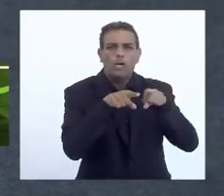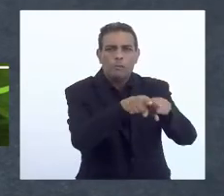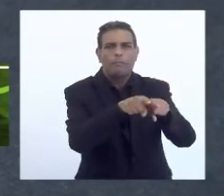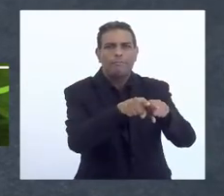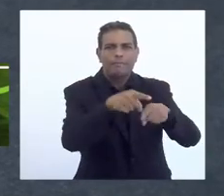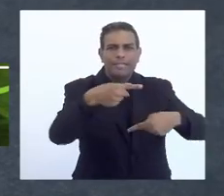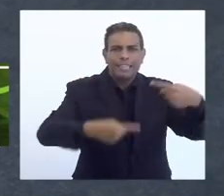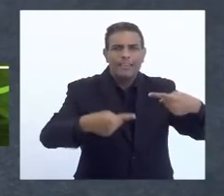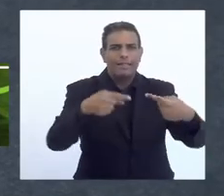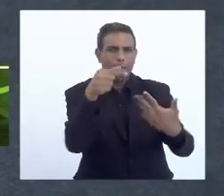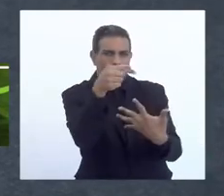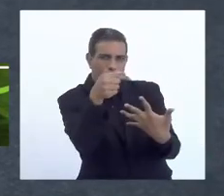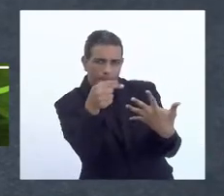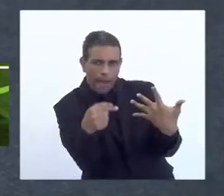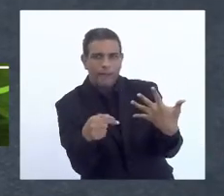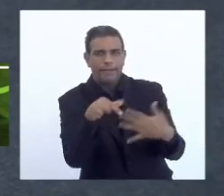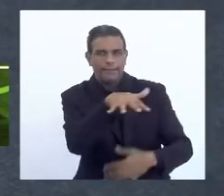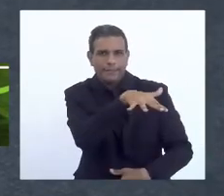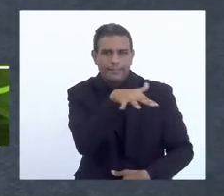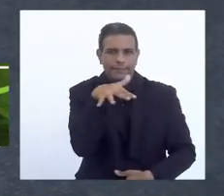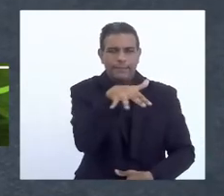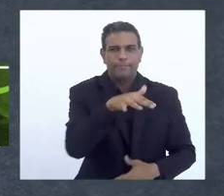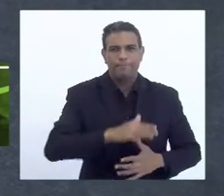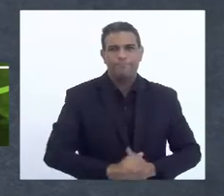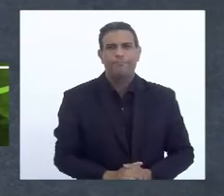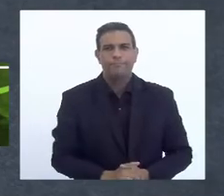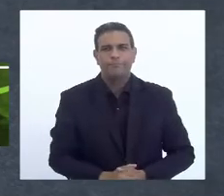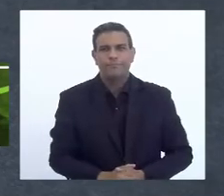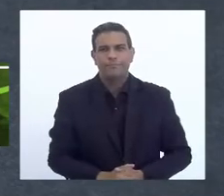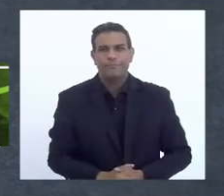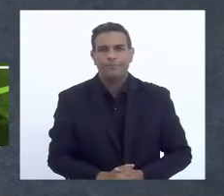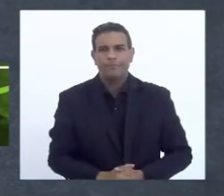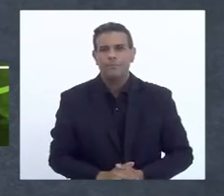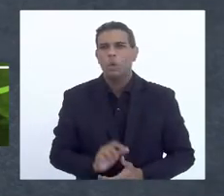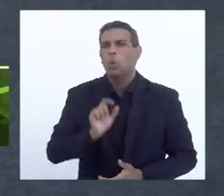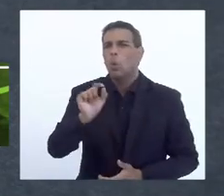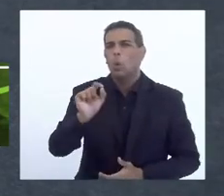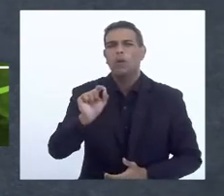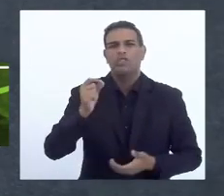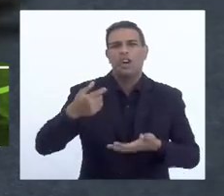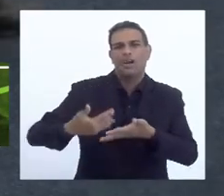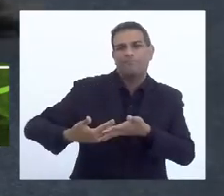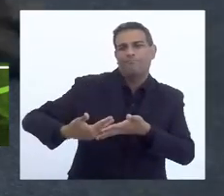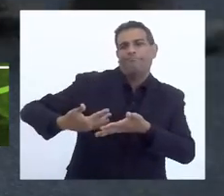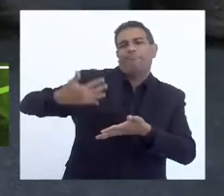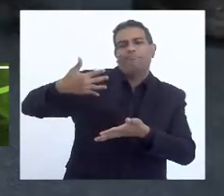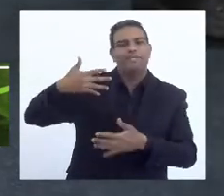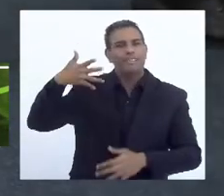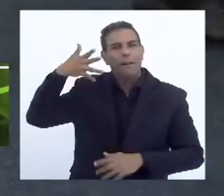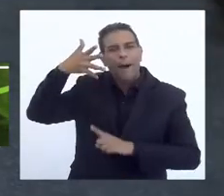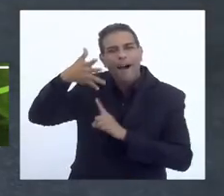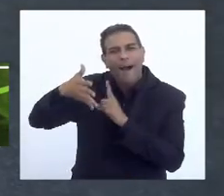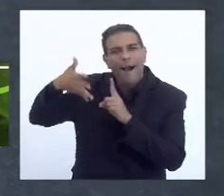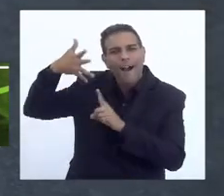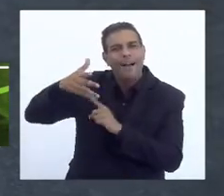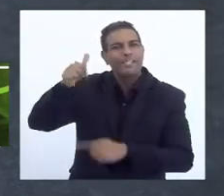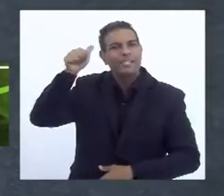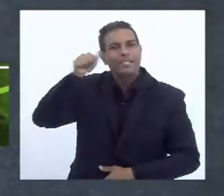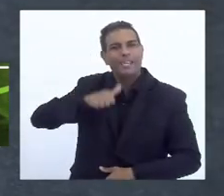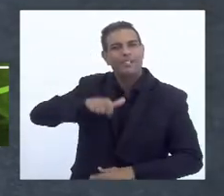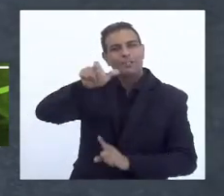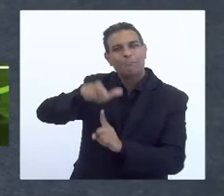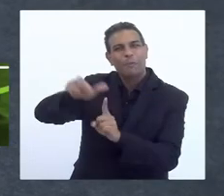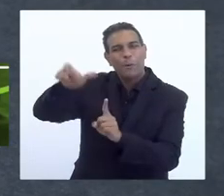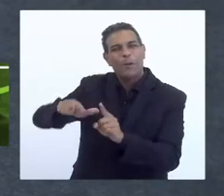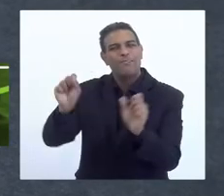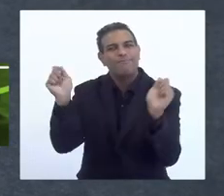dessa temática, dentro desse eixo, dentro dessa política. Falar depois de todas essas brilhantes mulheres é muito difícil,